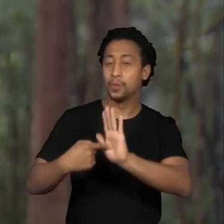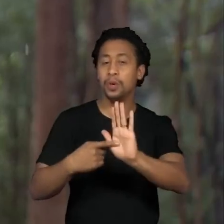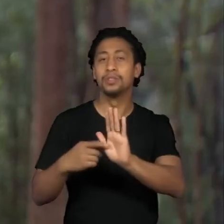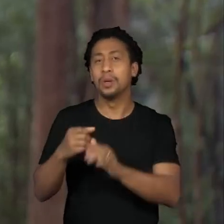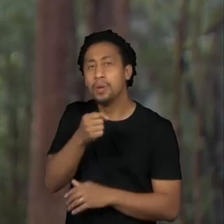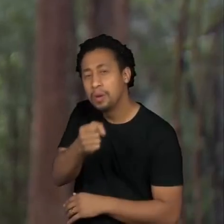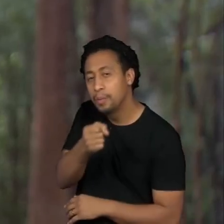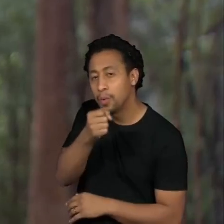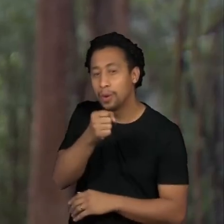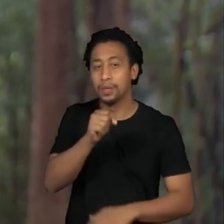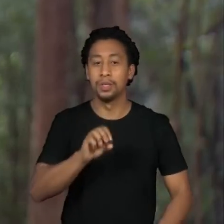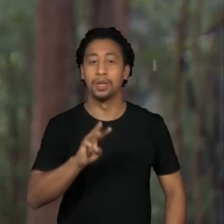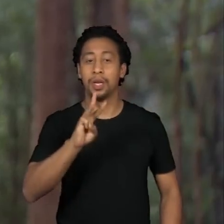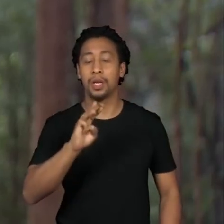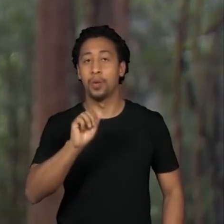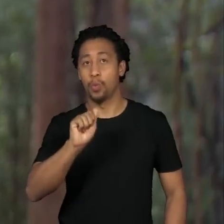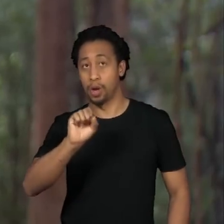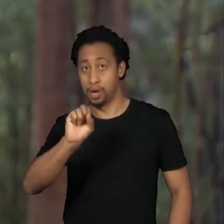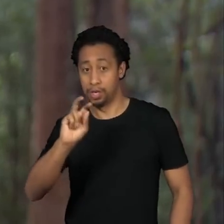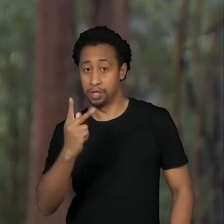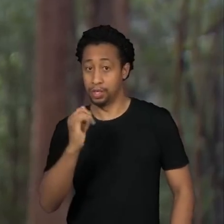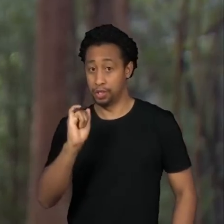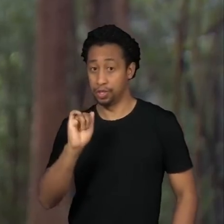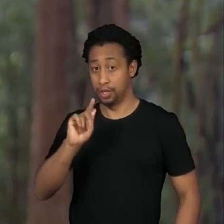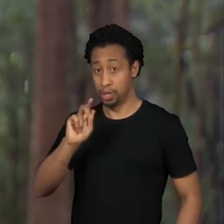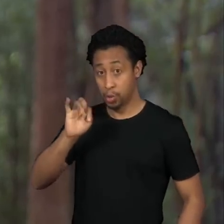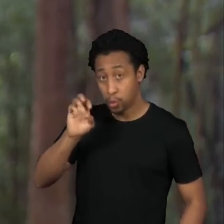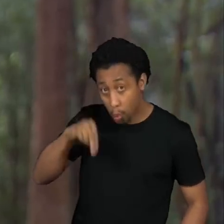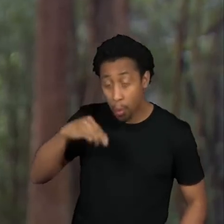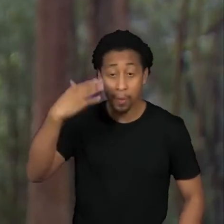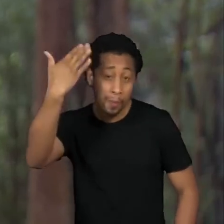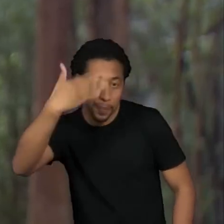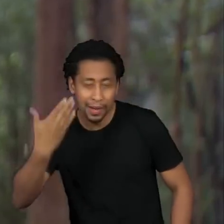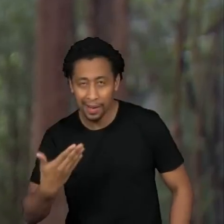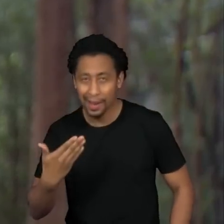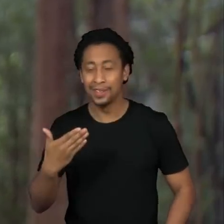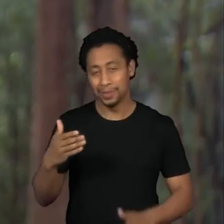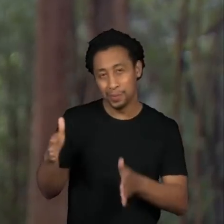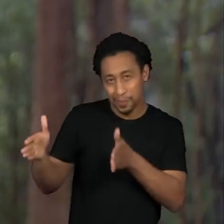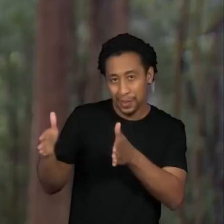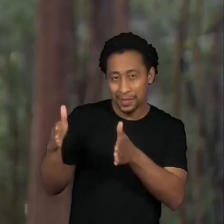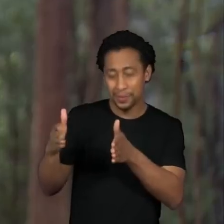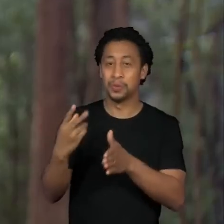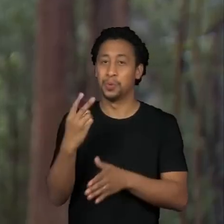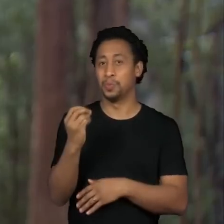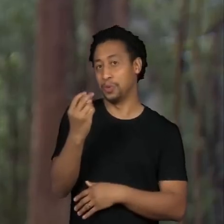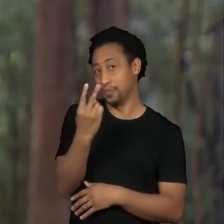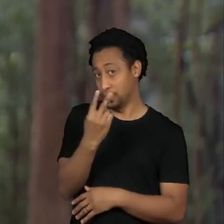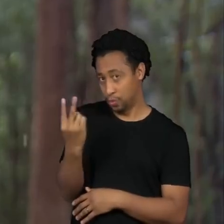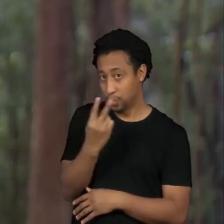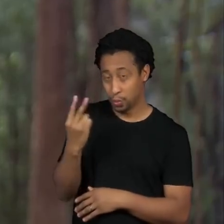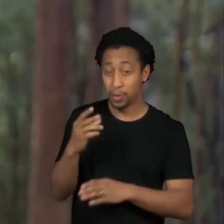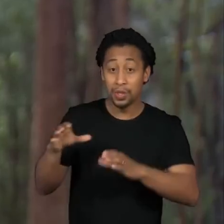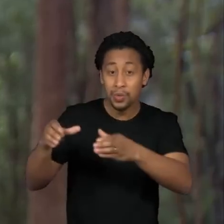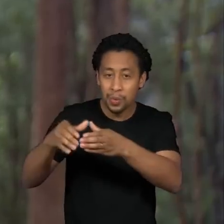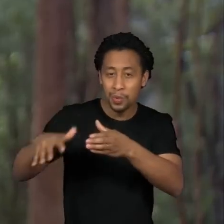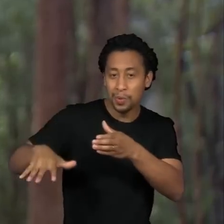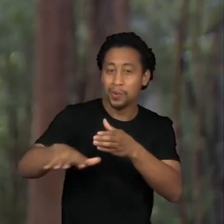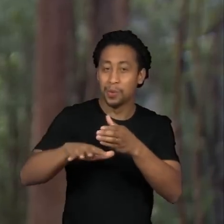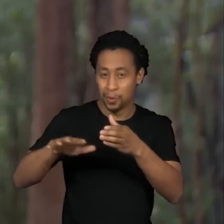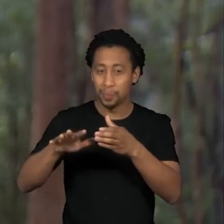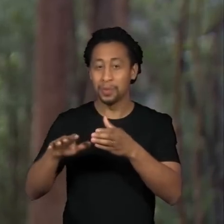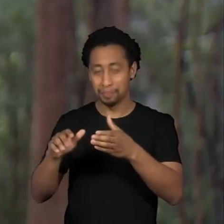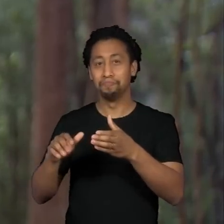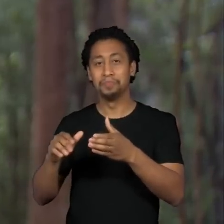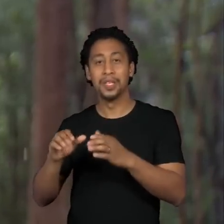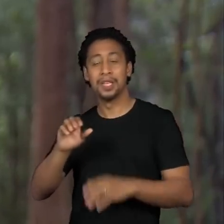dos povos indígenas, foi homenageado no Quarup de 2022, na aldeia Ipátice, terra indígena